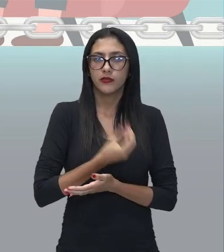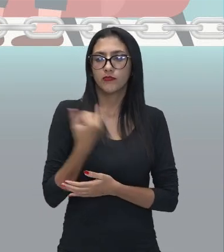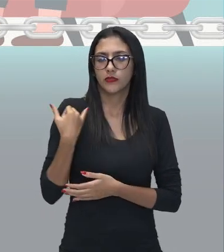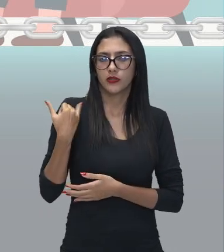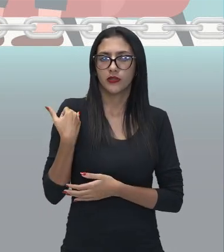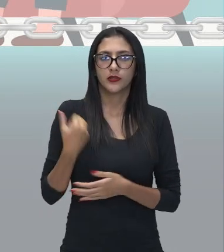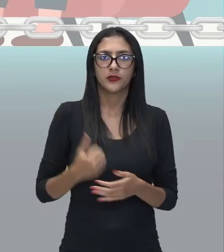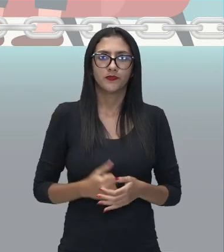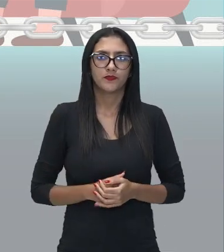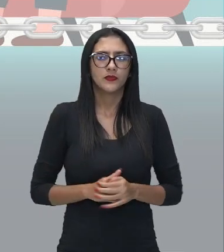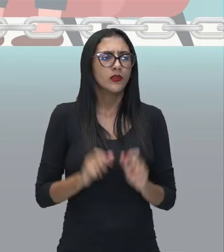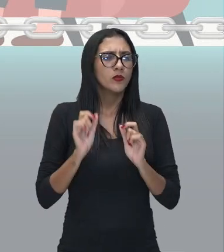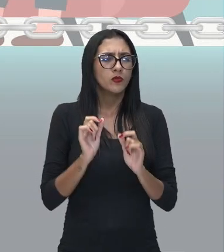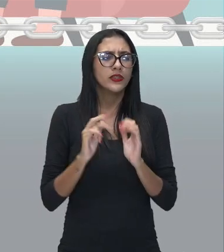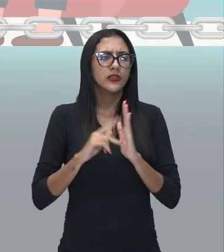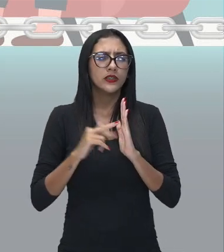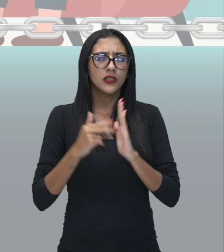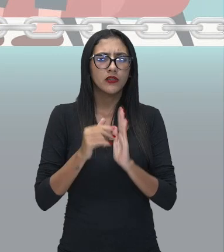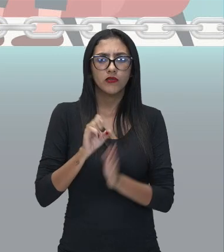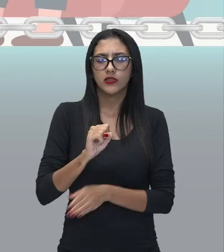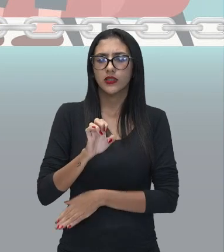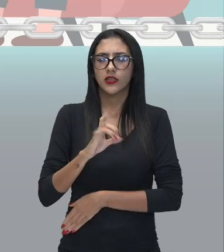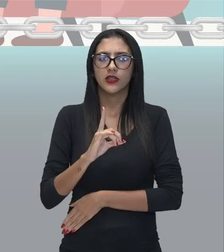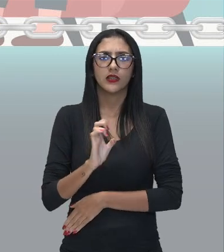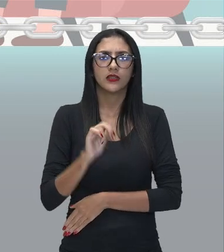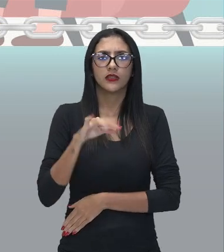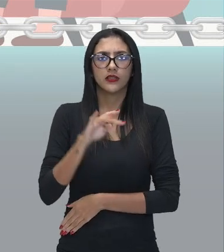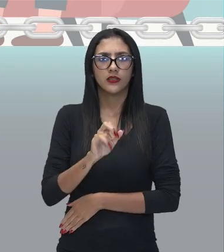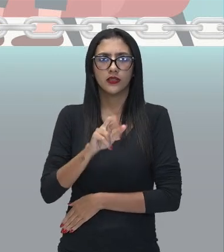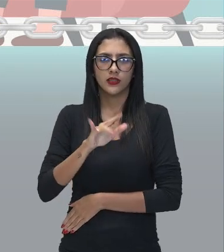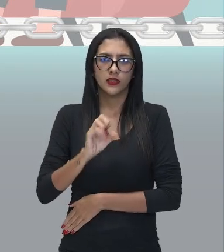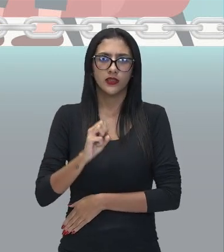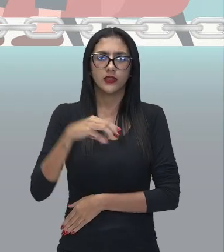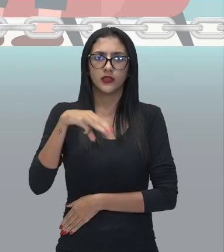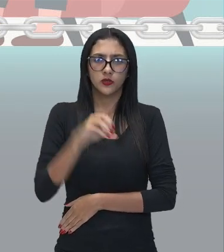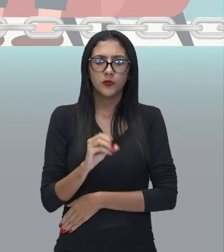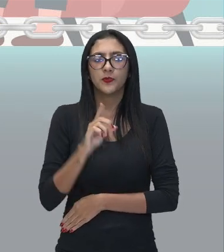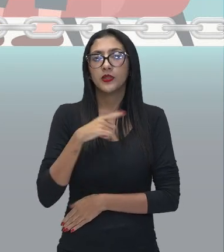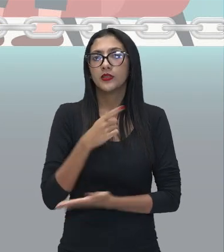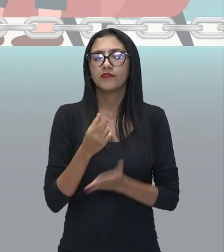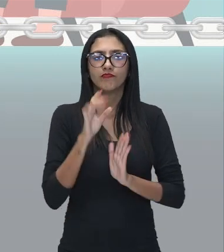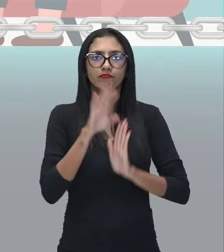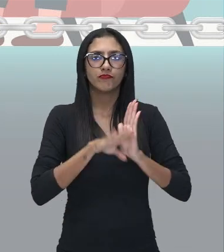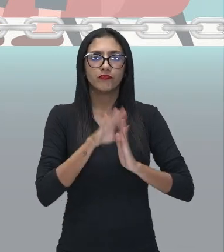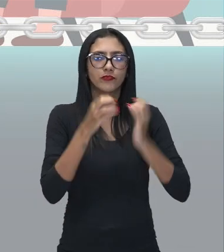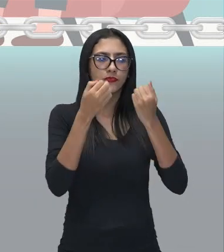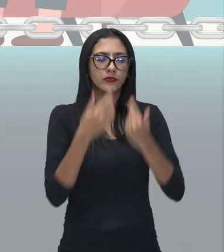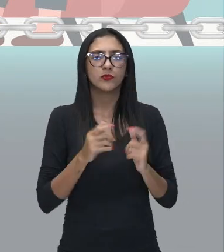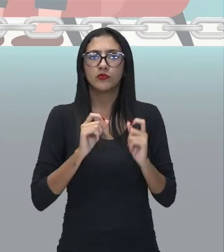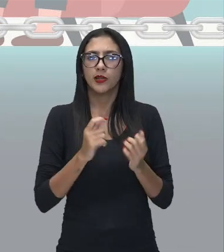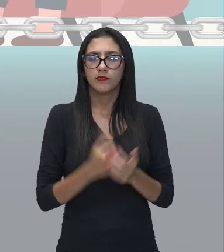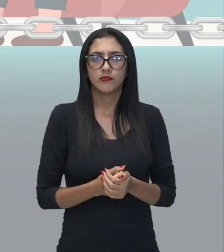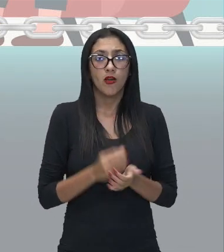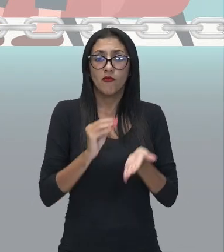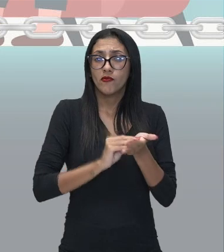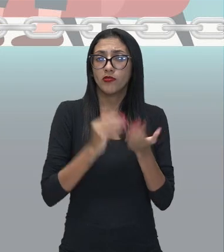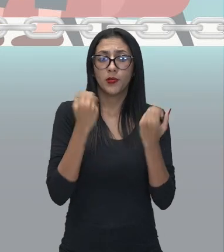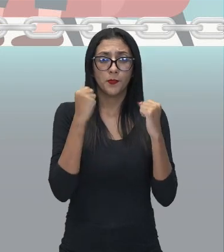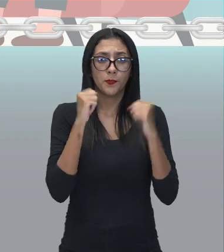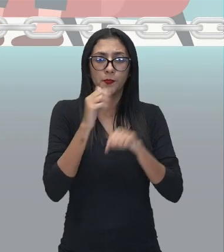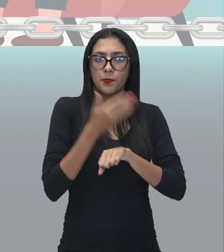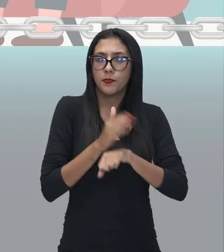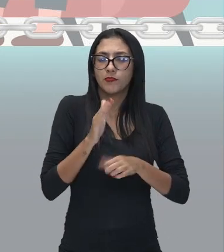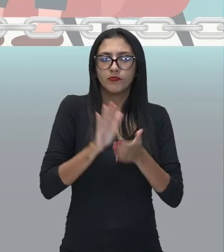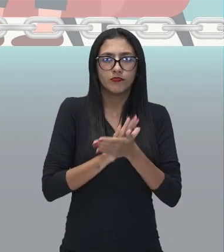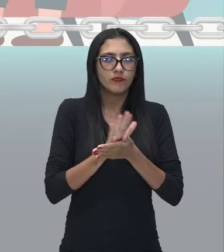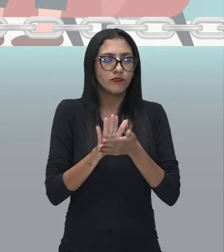como sedentarismo? O sedentarismo ele pode ser definido como a falta de atividade física, né? E